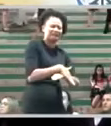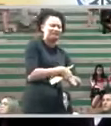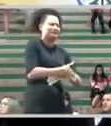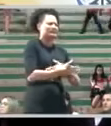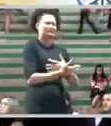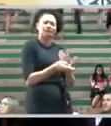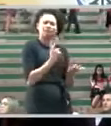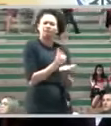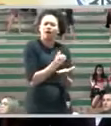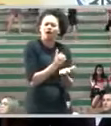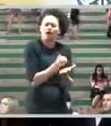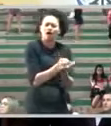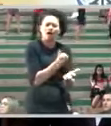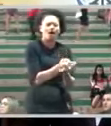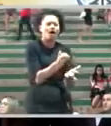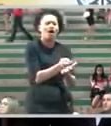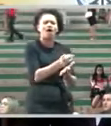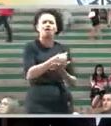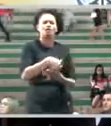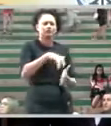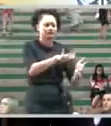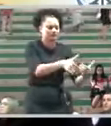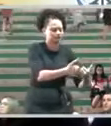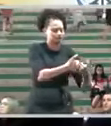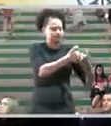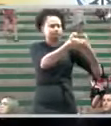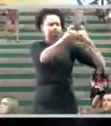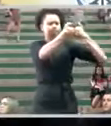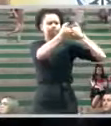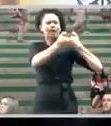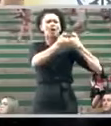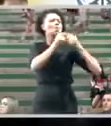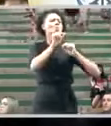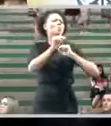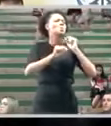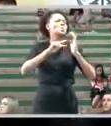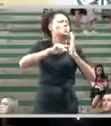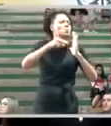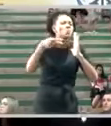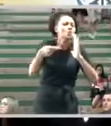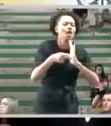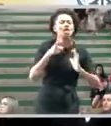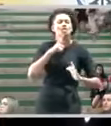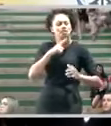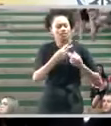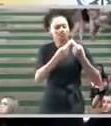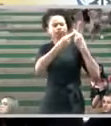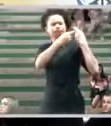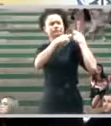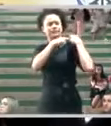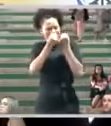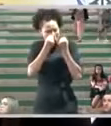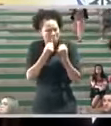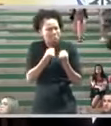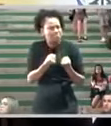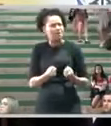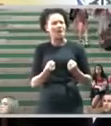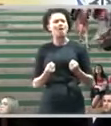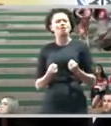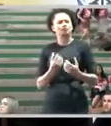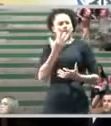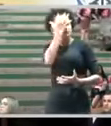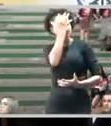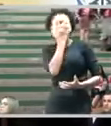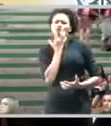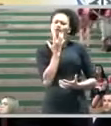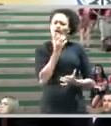era contínua, era carregada sobre os ombros, ou seja, tinha compromisso, tinha peso, tinha